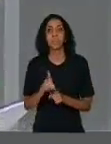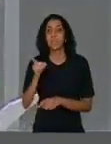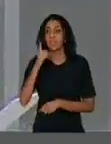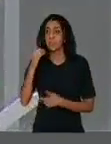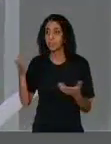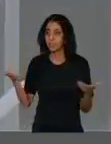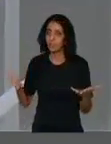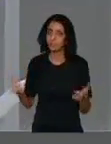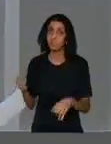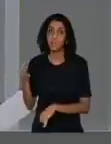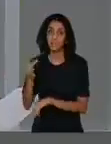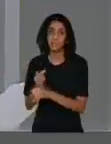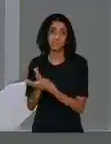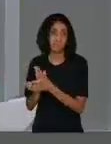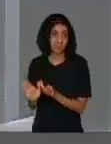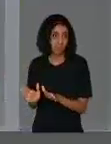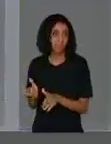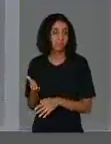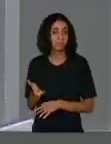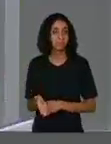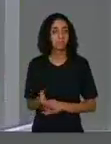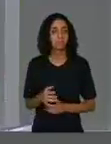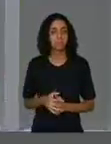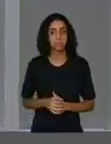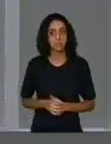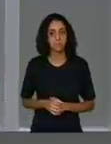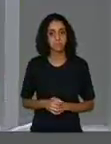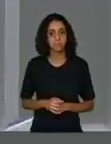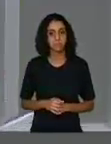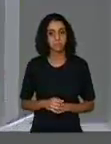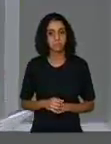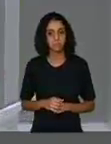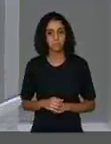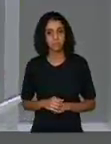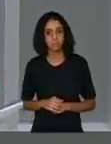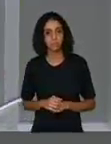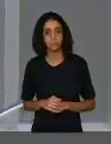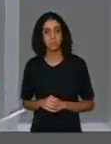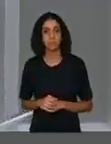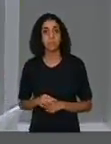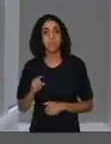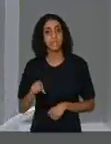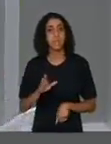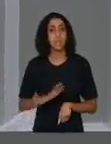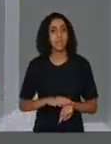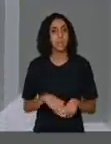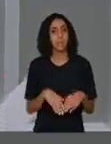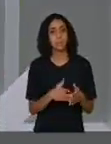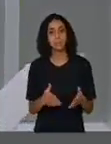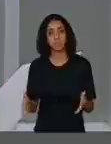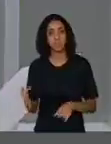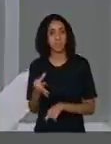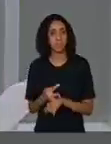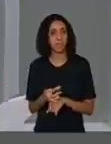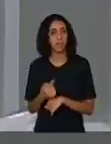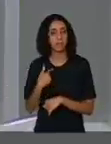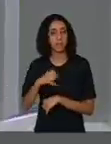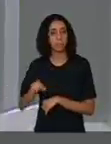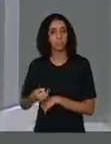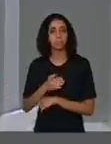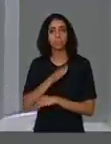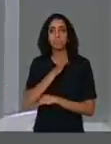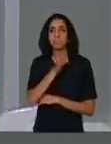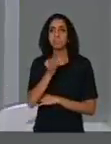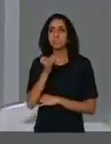recesso parlamentar, manifestar aqui que tive a oportunidade nesse período de visitar muitas lideranças, mais